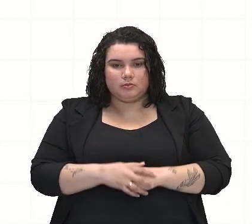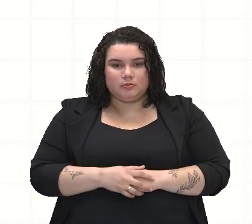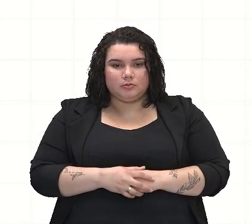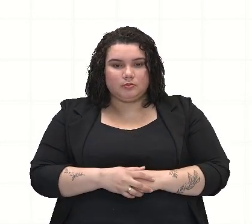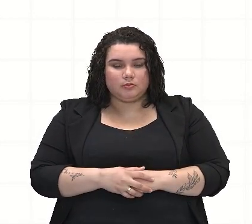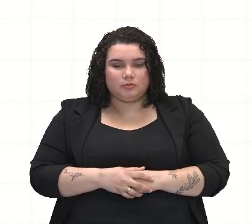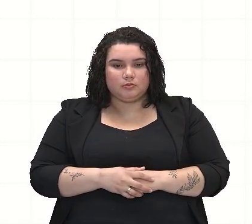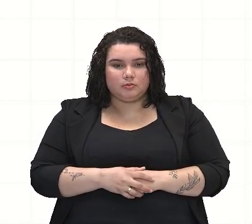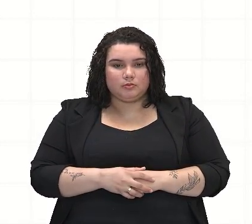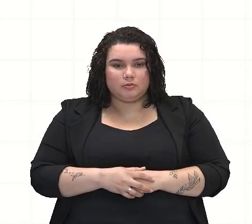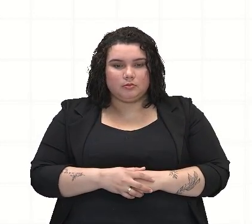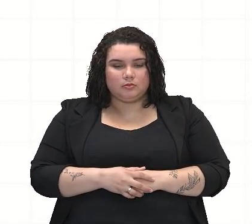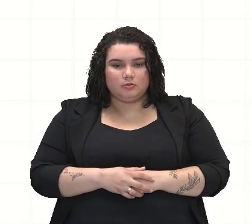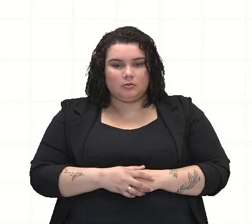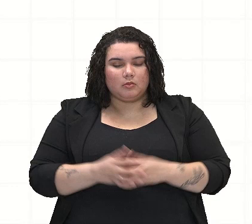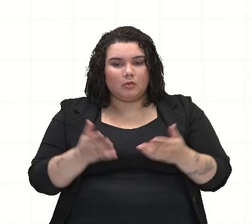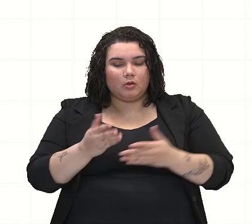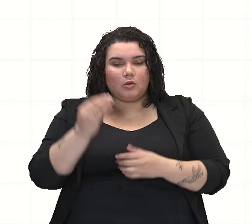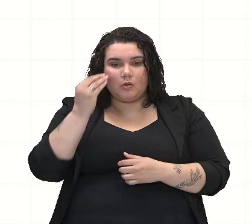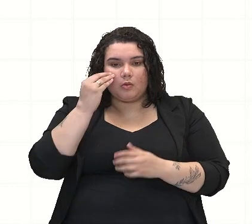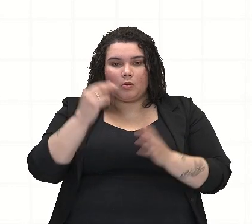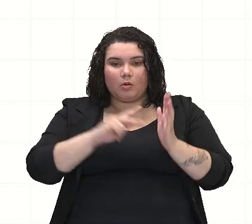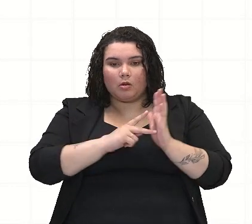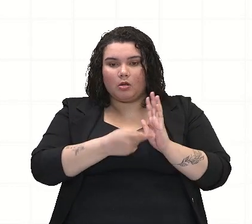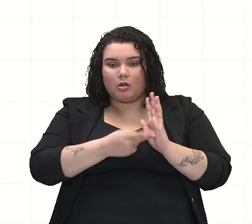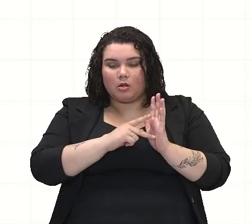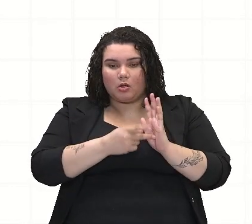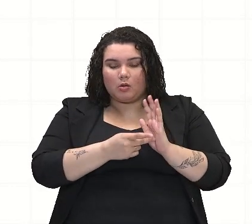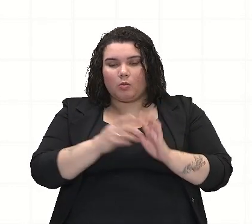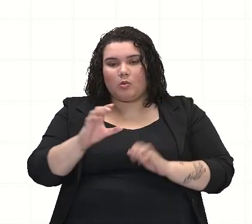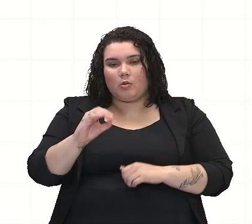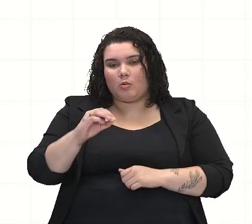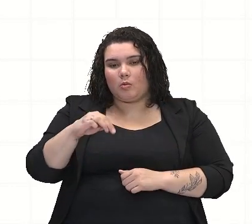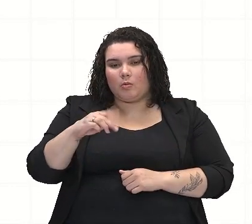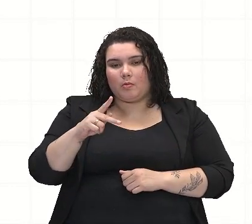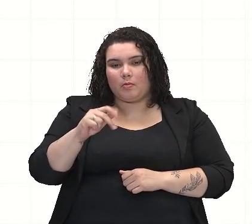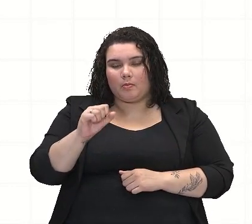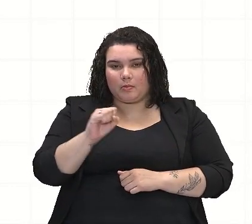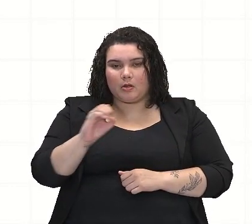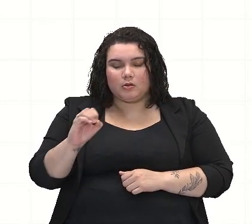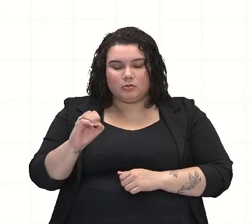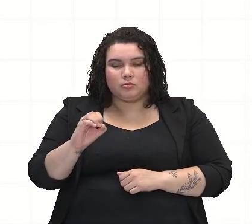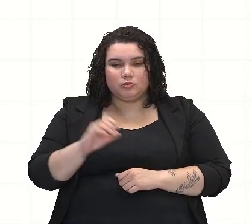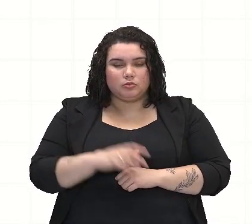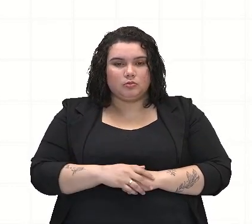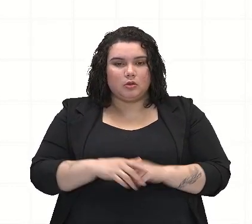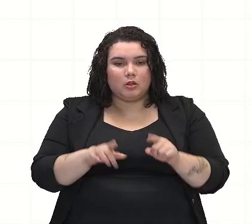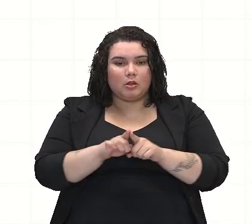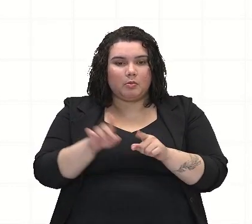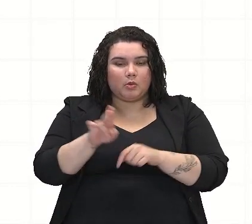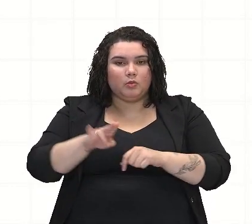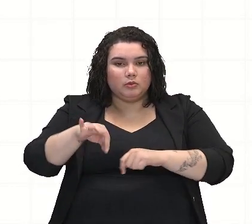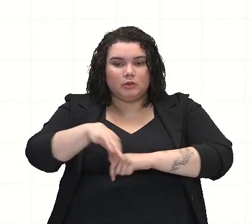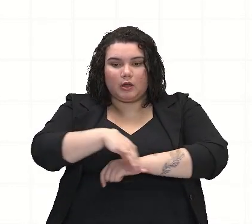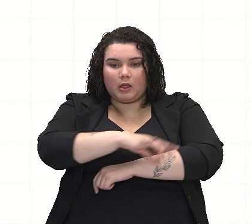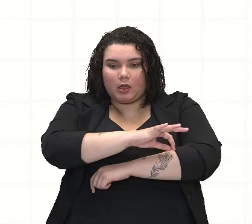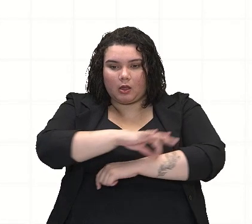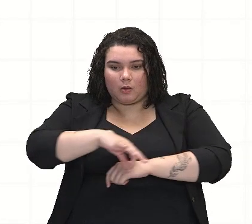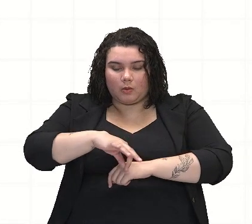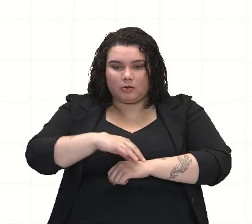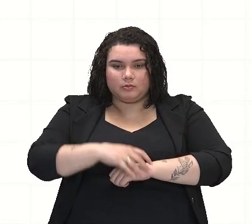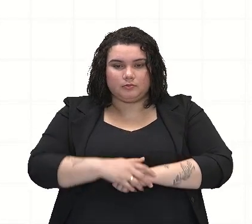Tá? Vamos verificar com régua e compasso. Então, vamos considerar o ângulo, ó, o